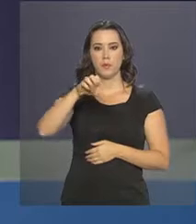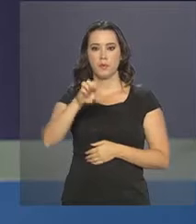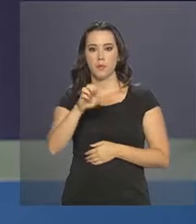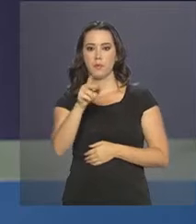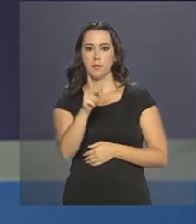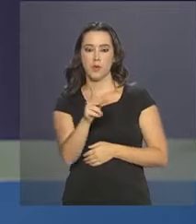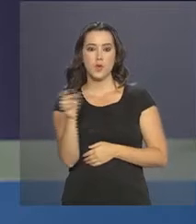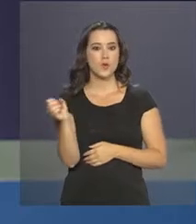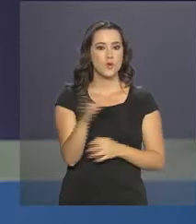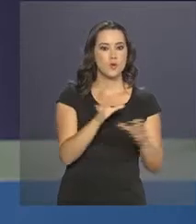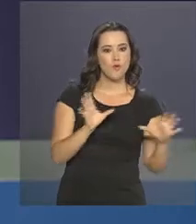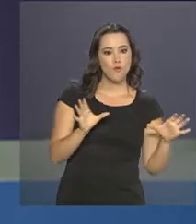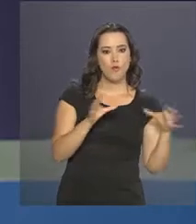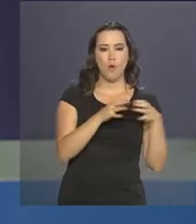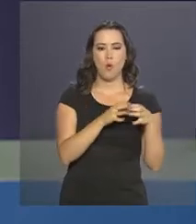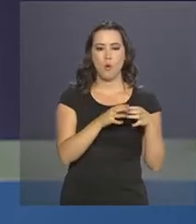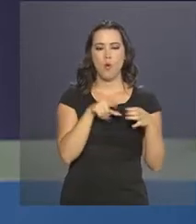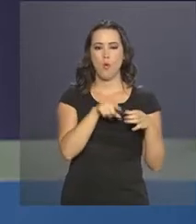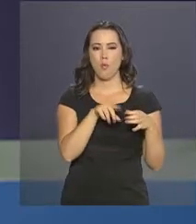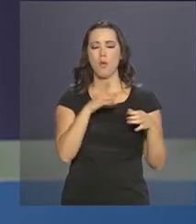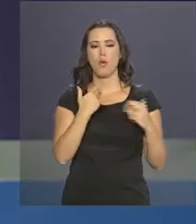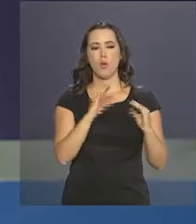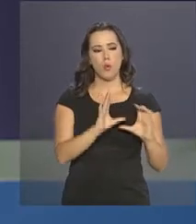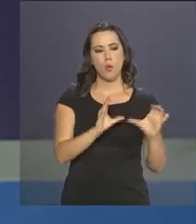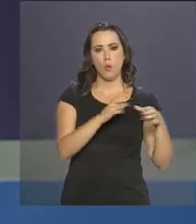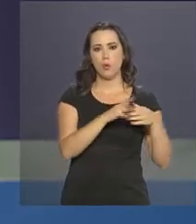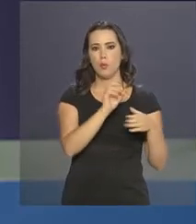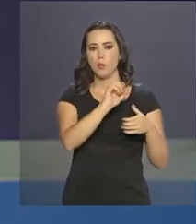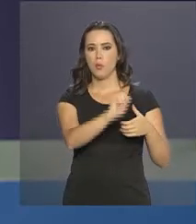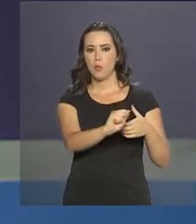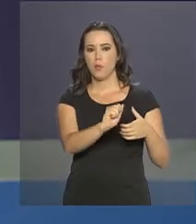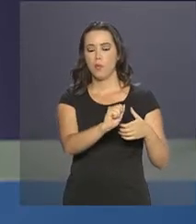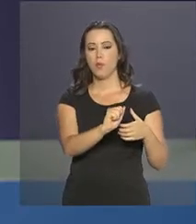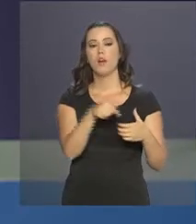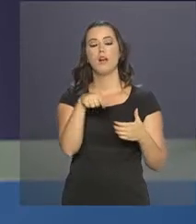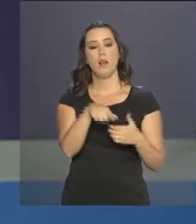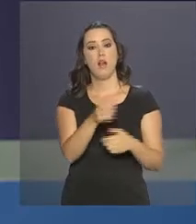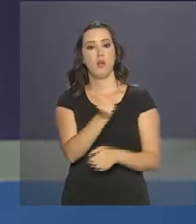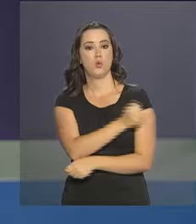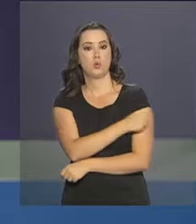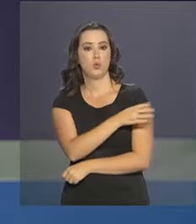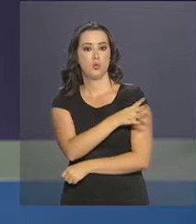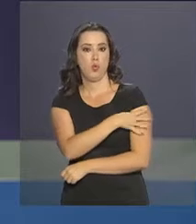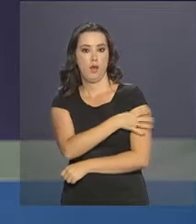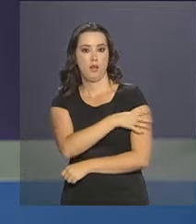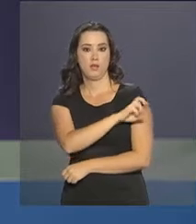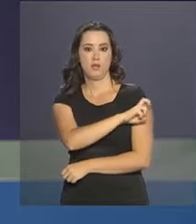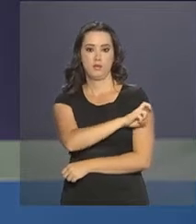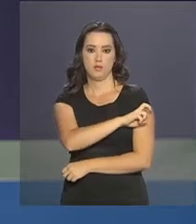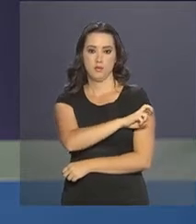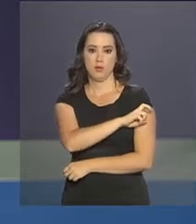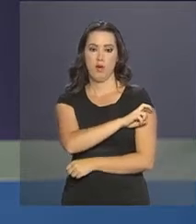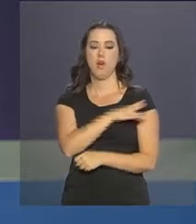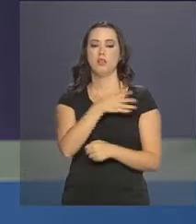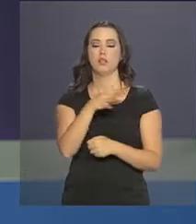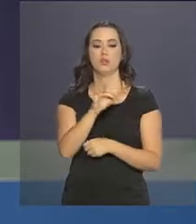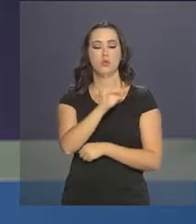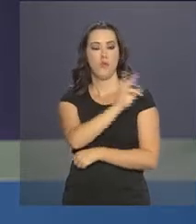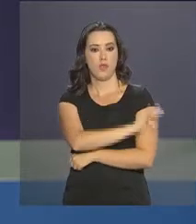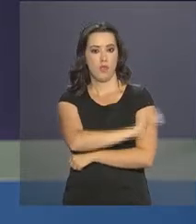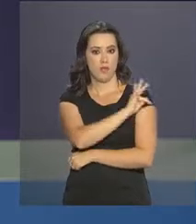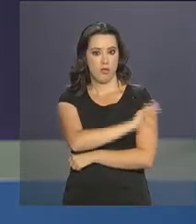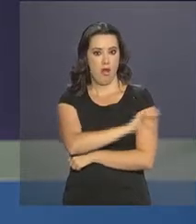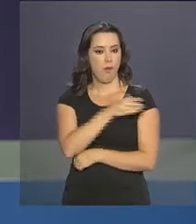categoria o nível a voltado especificamente para alunos do 4º e 5º anos do ensino fundamental e mais de 1 milhão